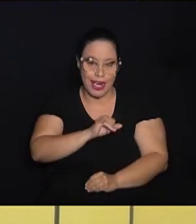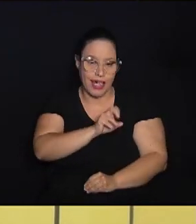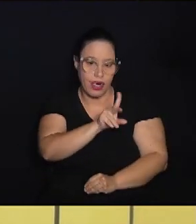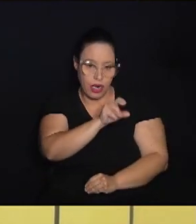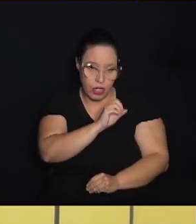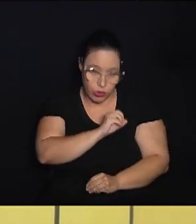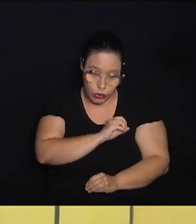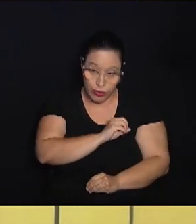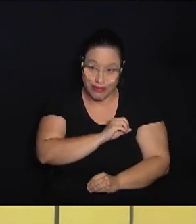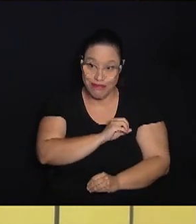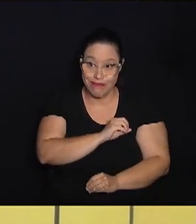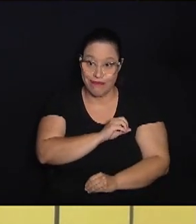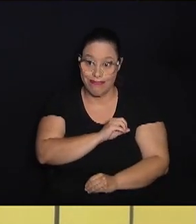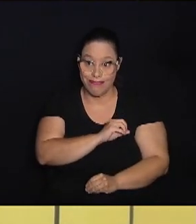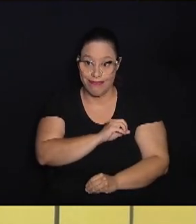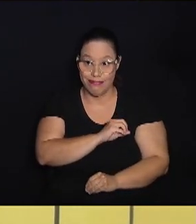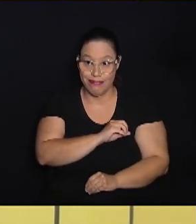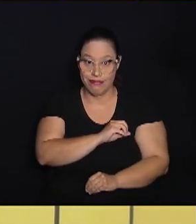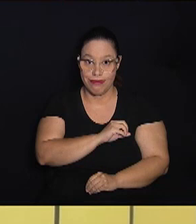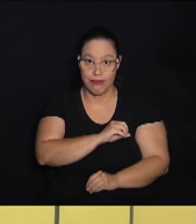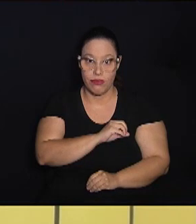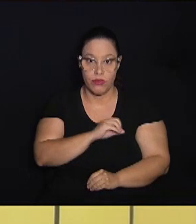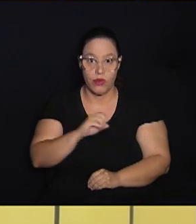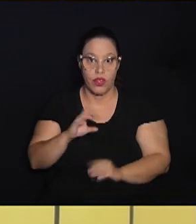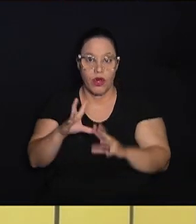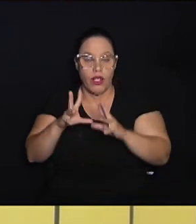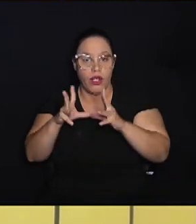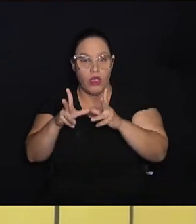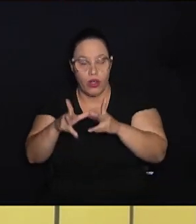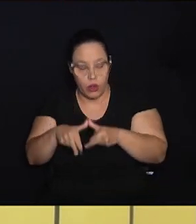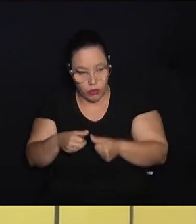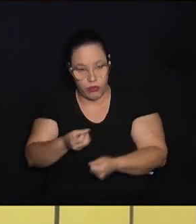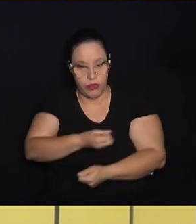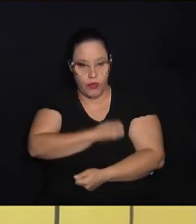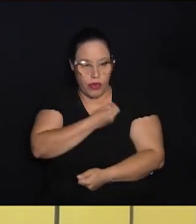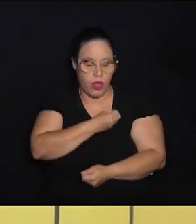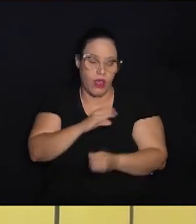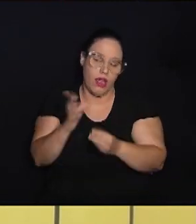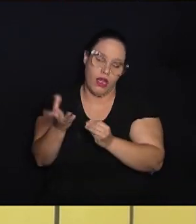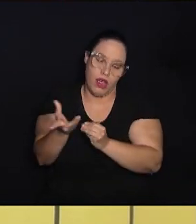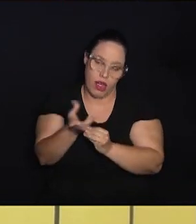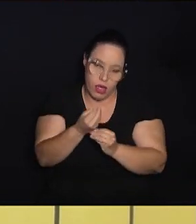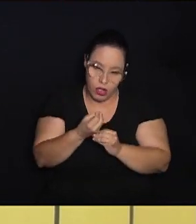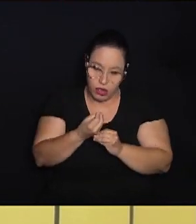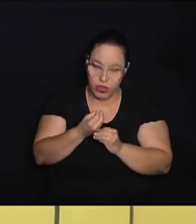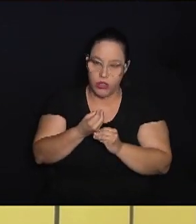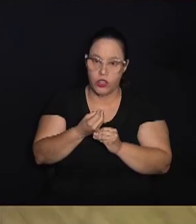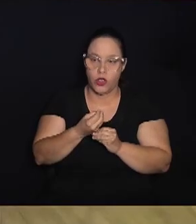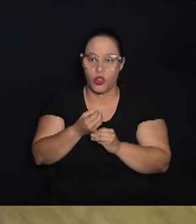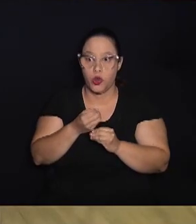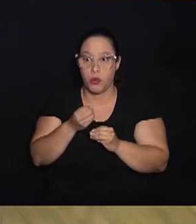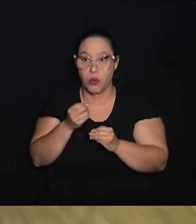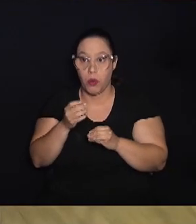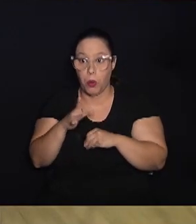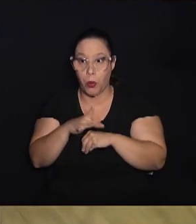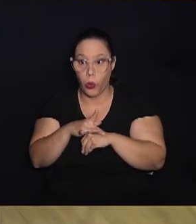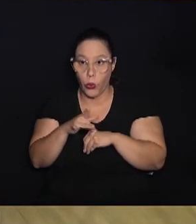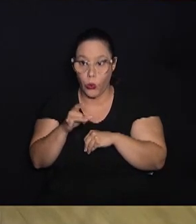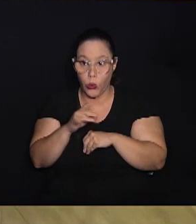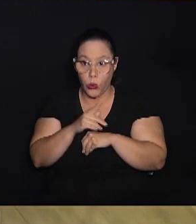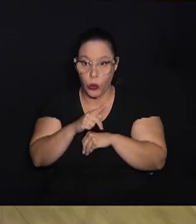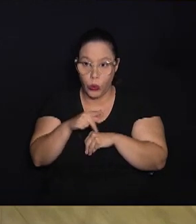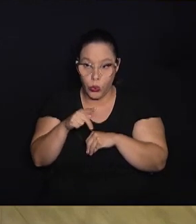alexand é que no fim das contas né no mundo que a gente vive a arte ela não pode ser a arte pura aquela que a gente idealiza a arte ela precisa virar um